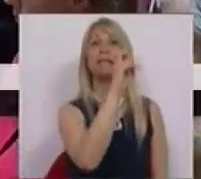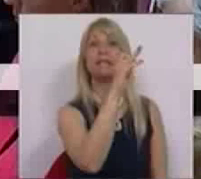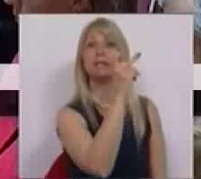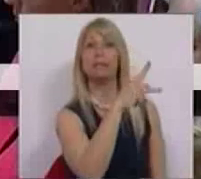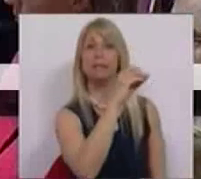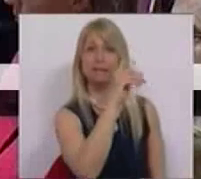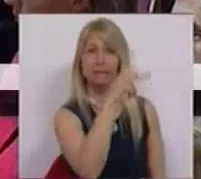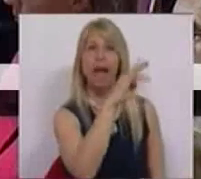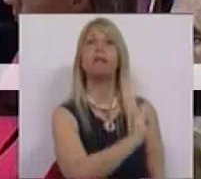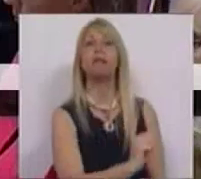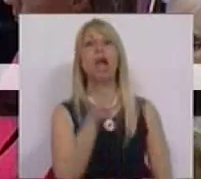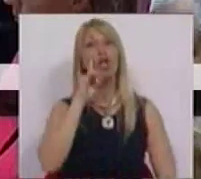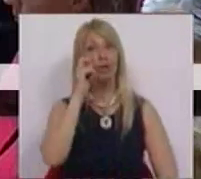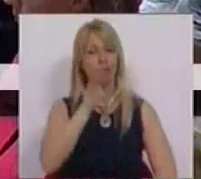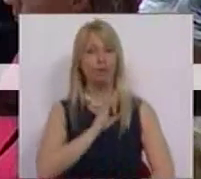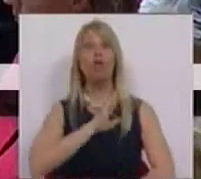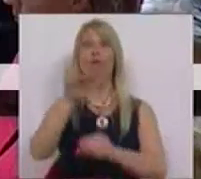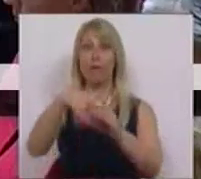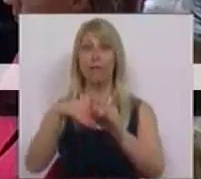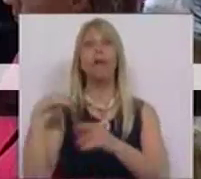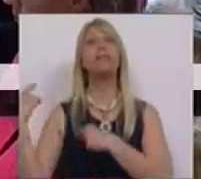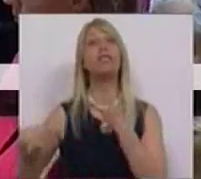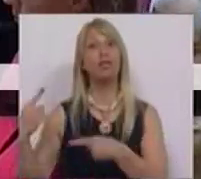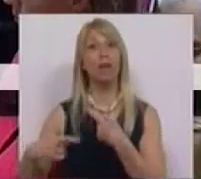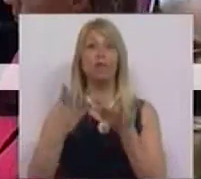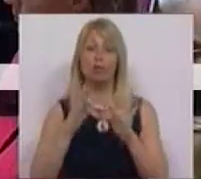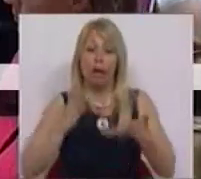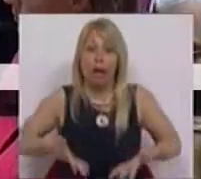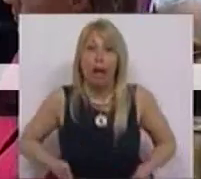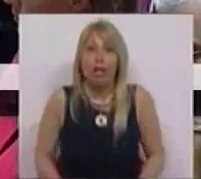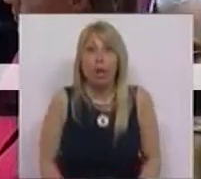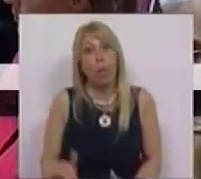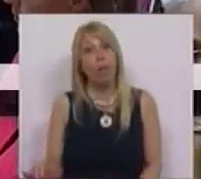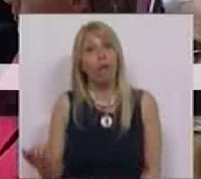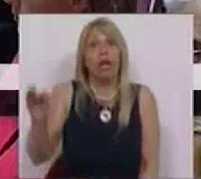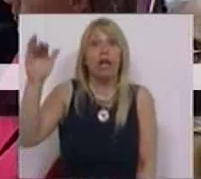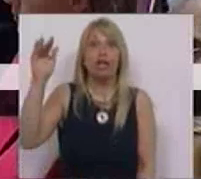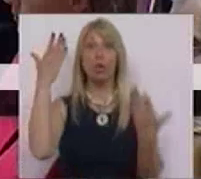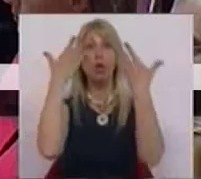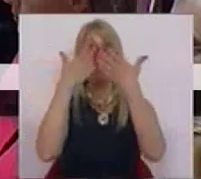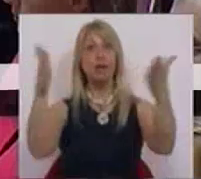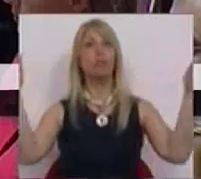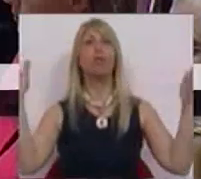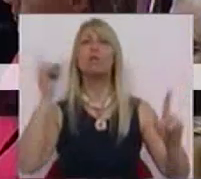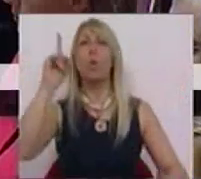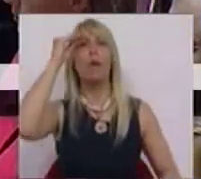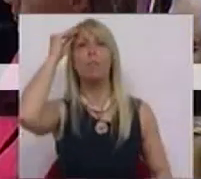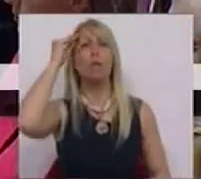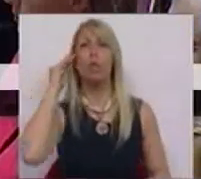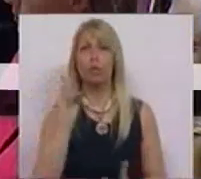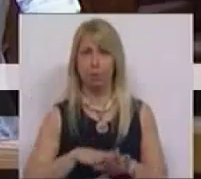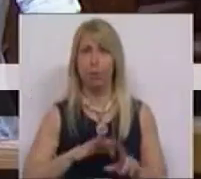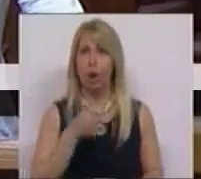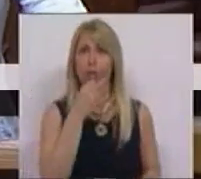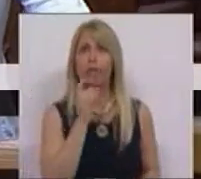senhores, faço parte de uma geração que já nasceu e cresceu em democracia. Não é por saudosismo que vos falo de